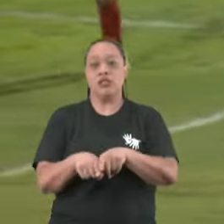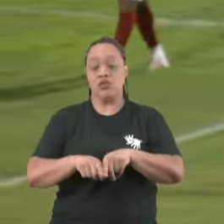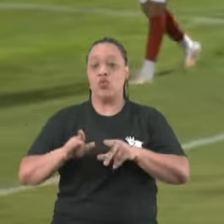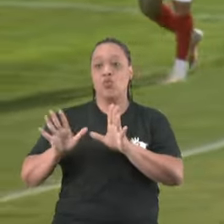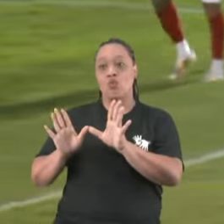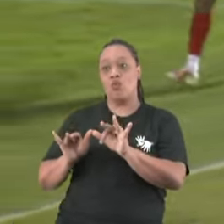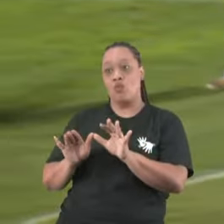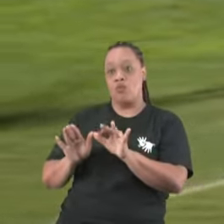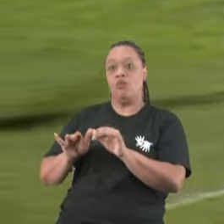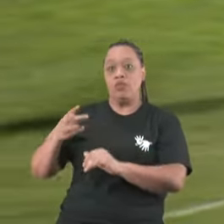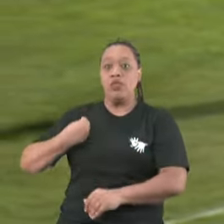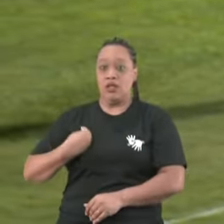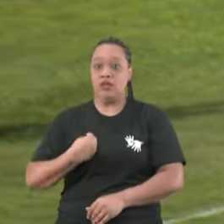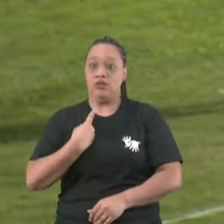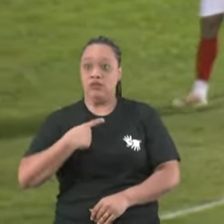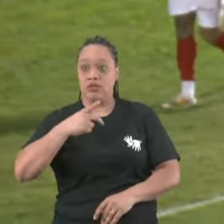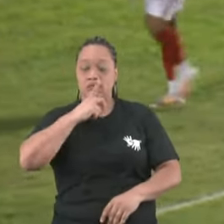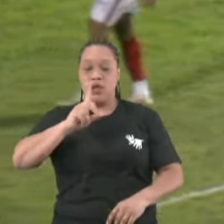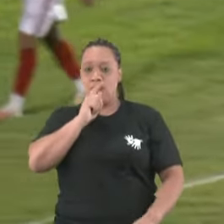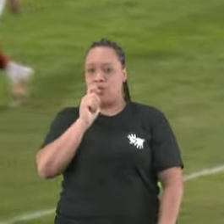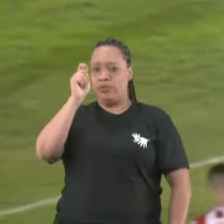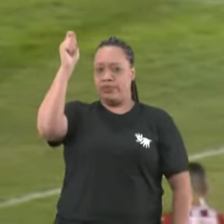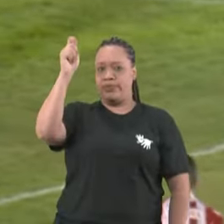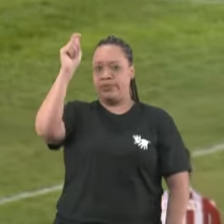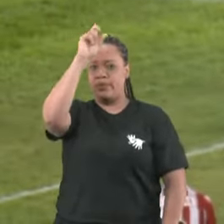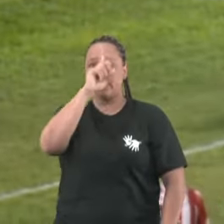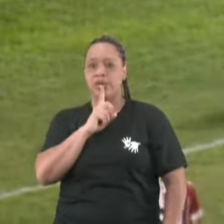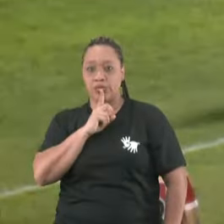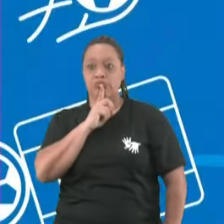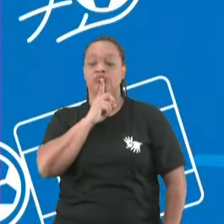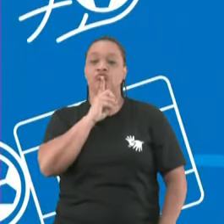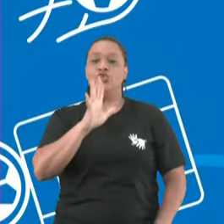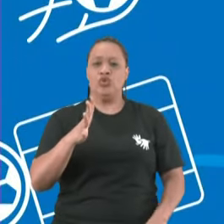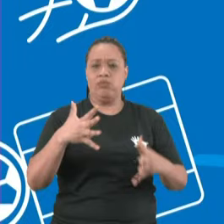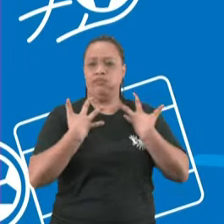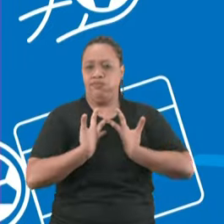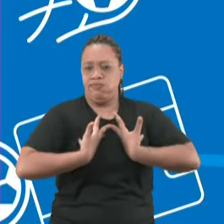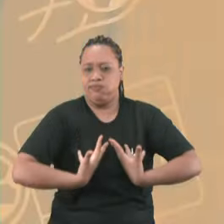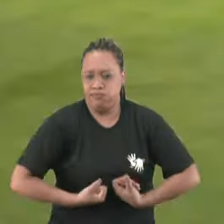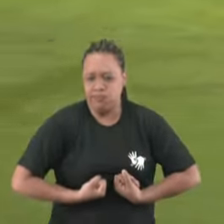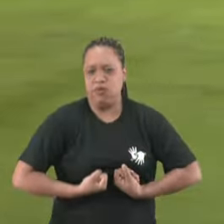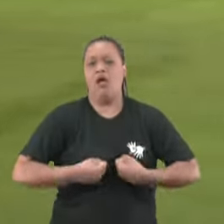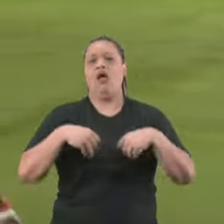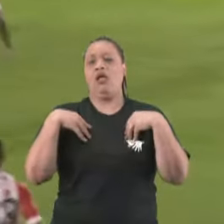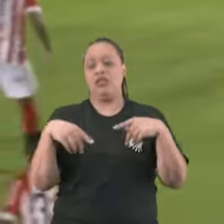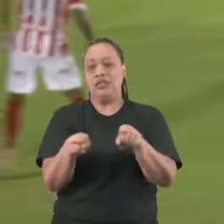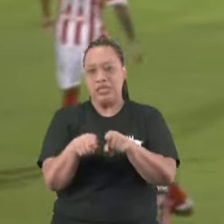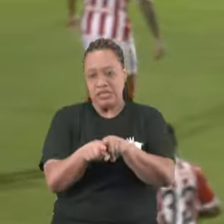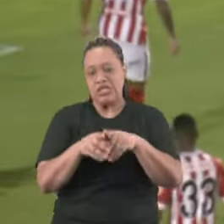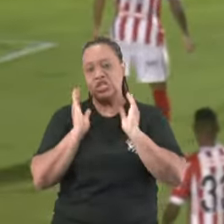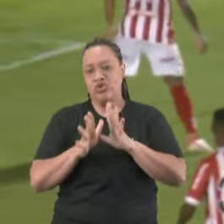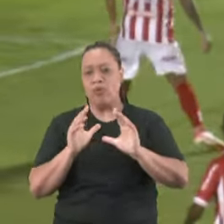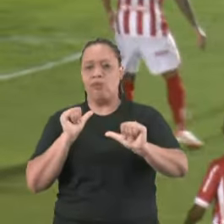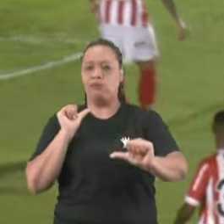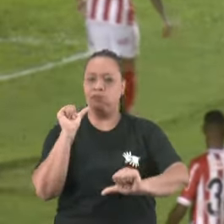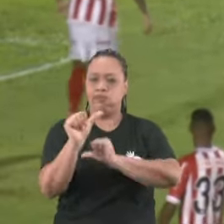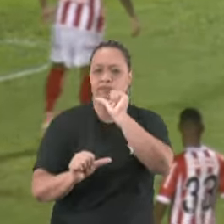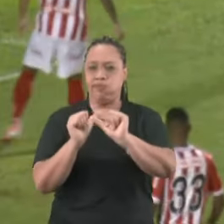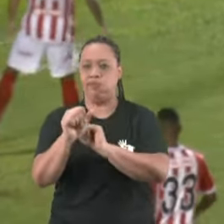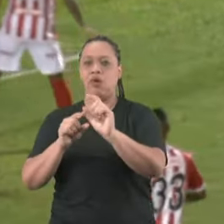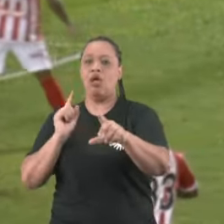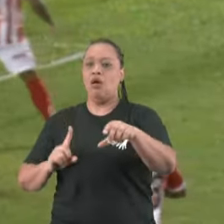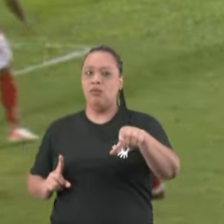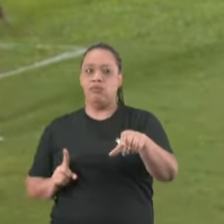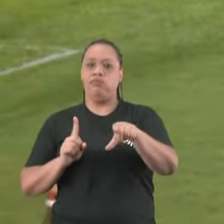dificuldade. E o Caio também já estava desgastado fisicamente, por isso, as duas mudanças em relação a